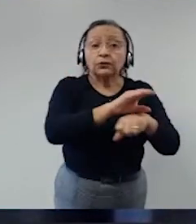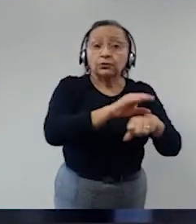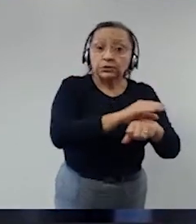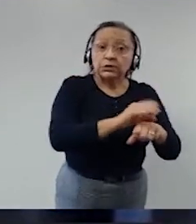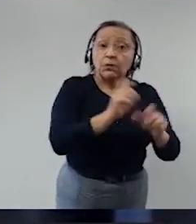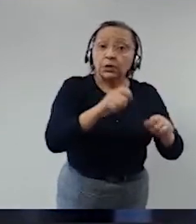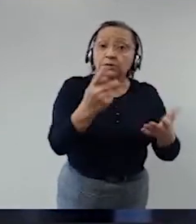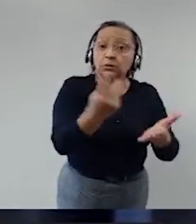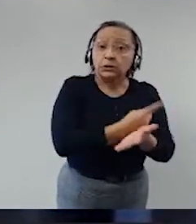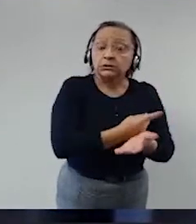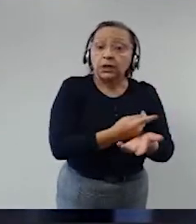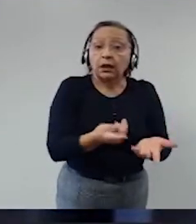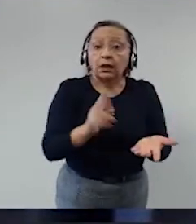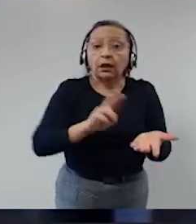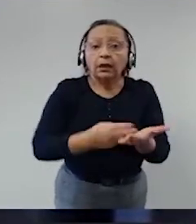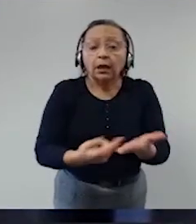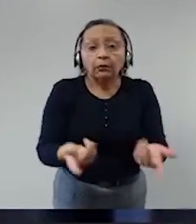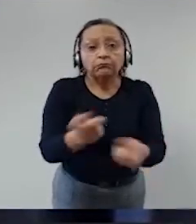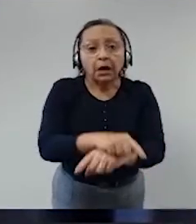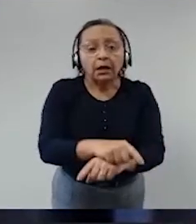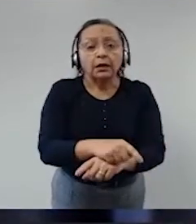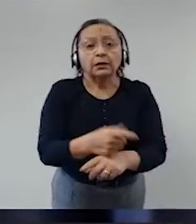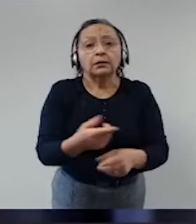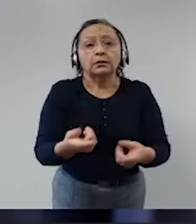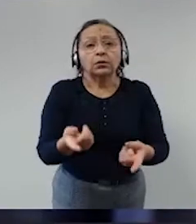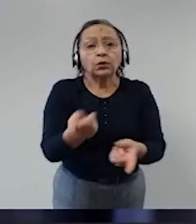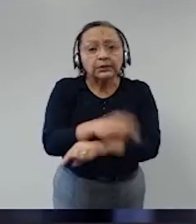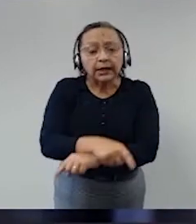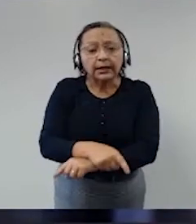interpretações relativizadas para